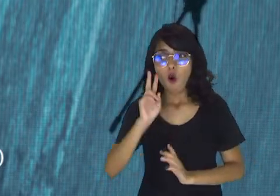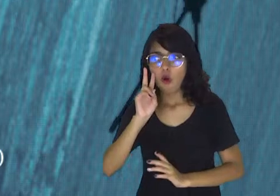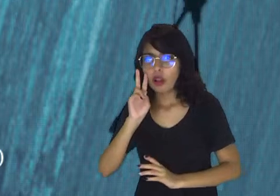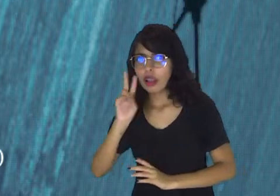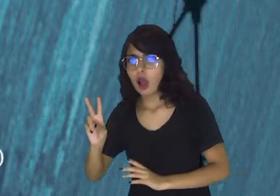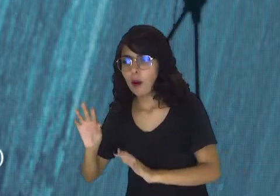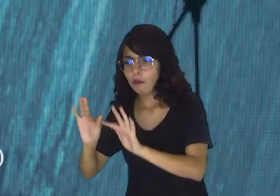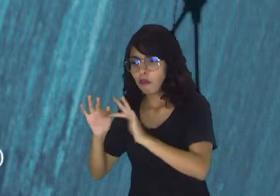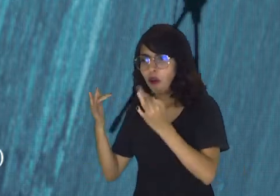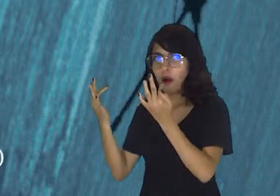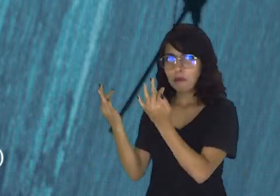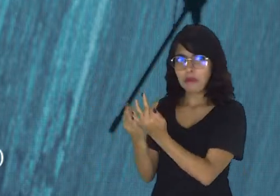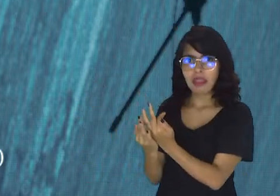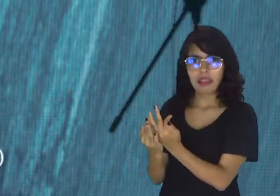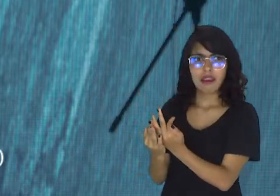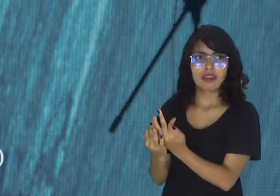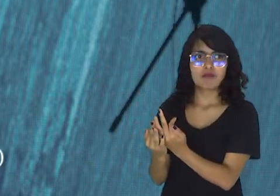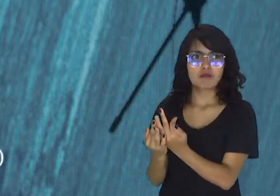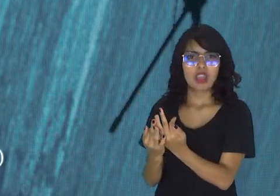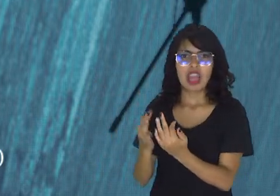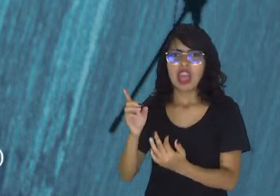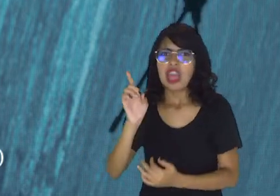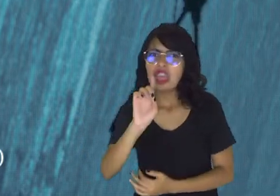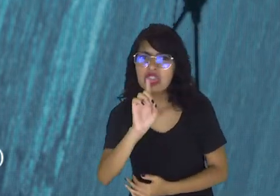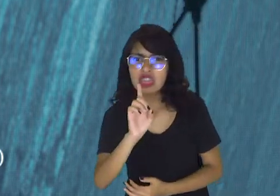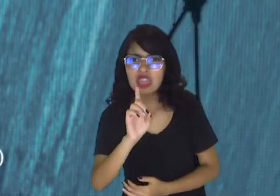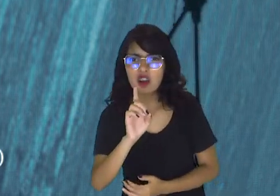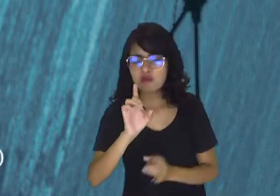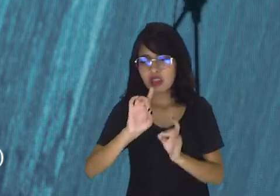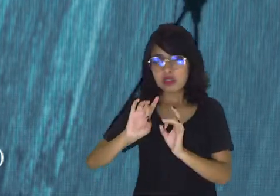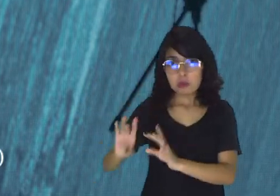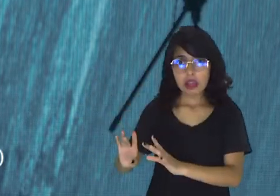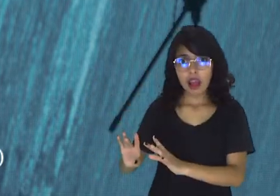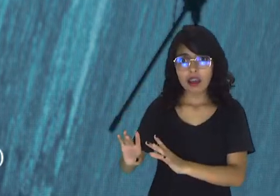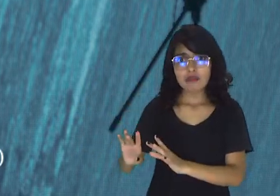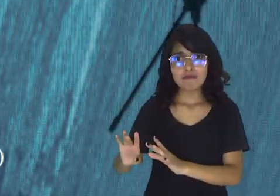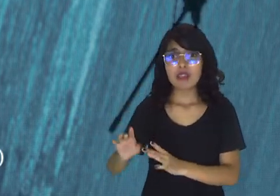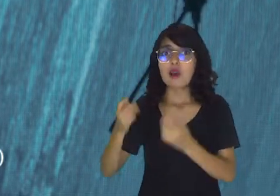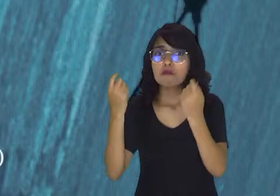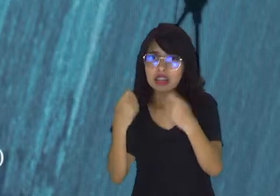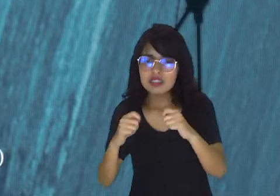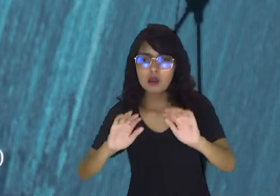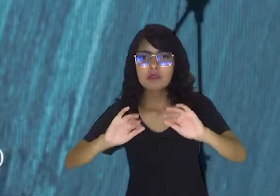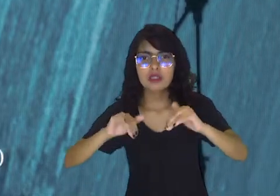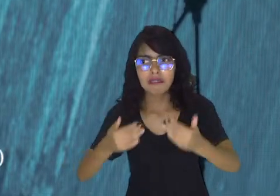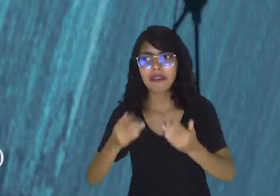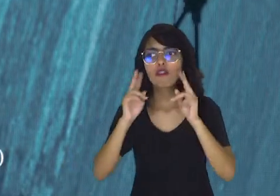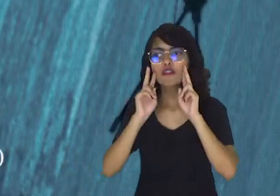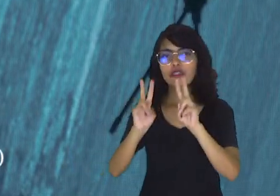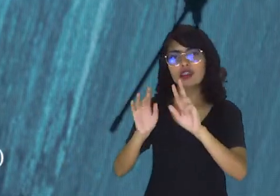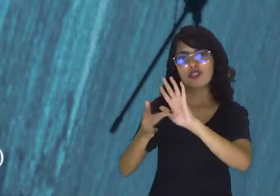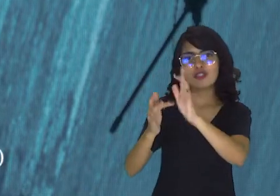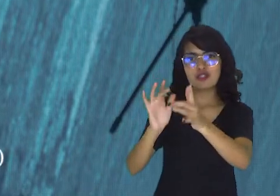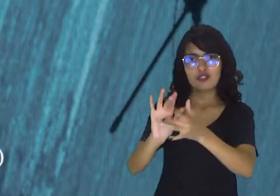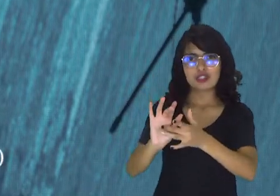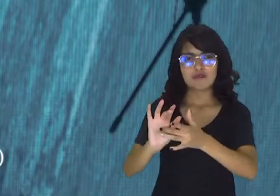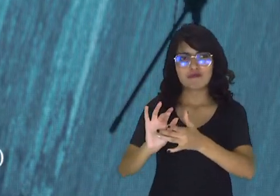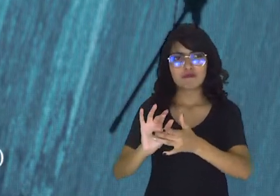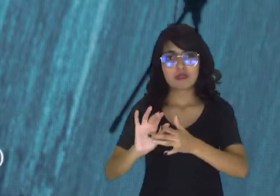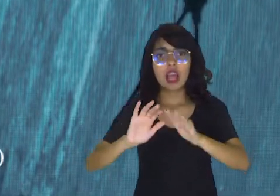dela é olhar firmemente para Jesus. Ou seja, não olhe para